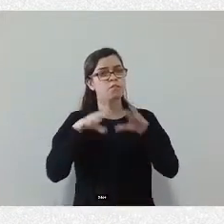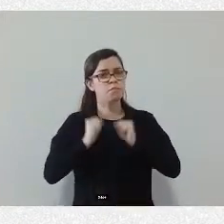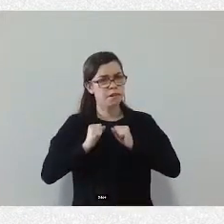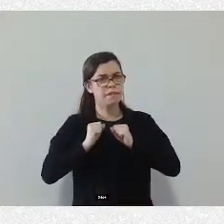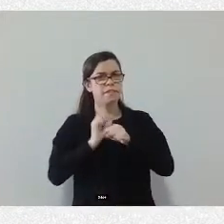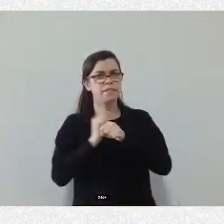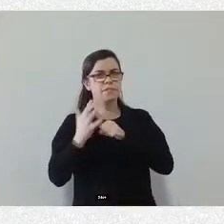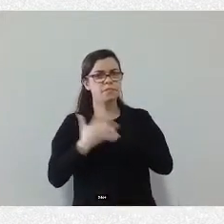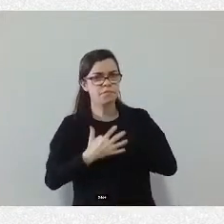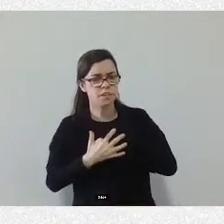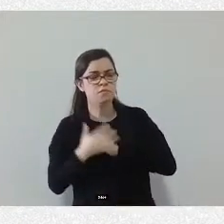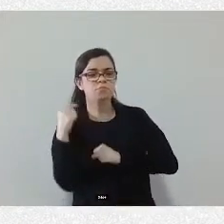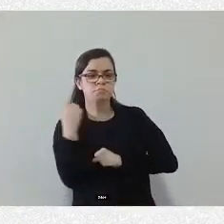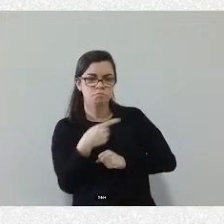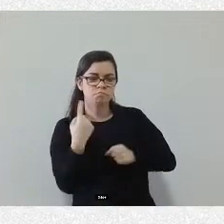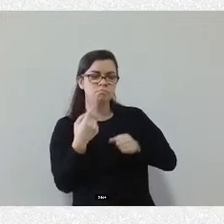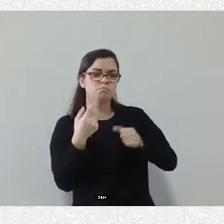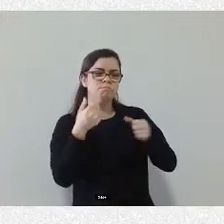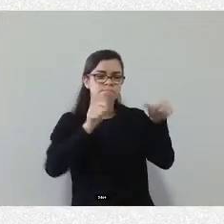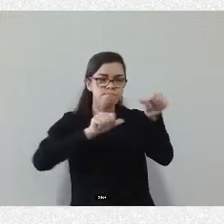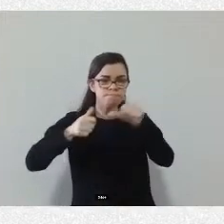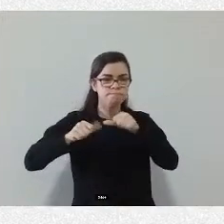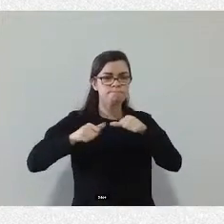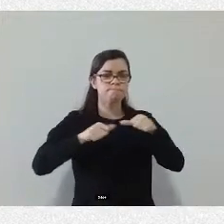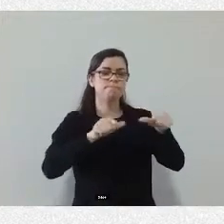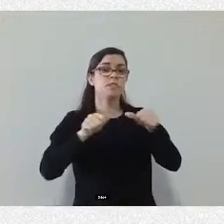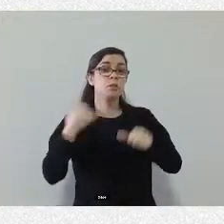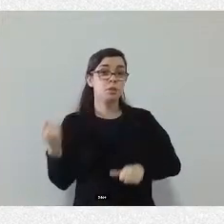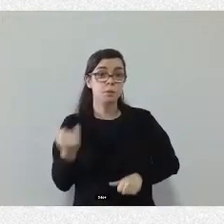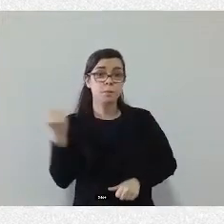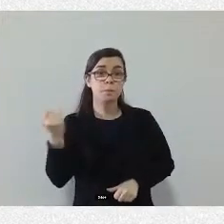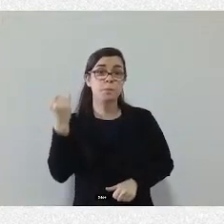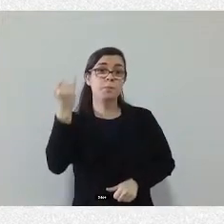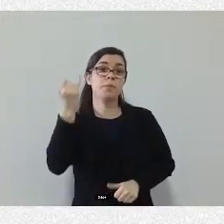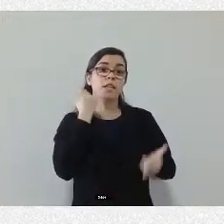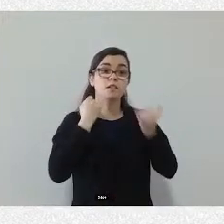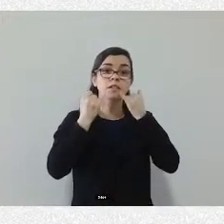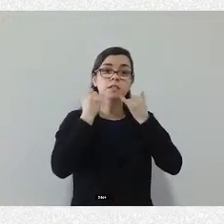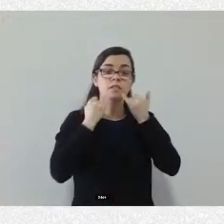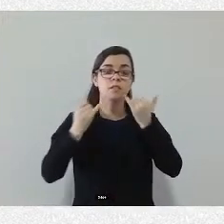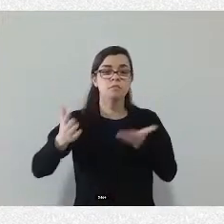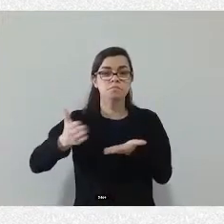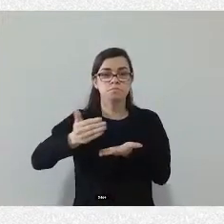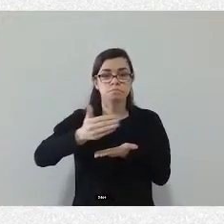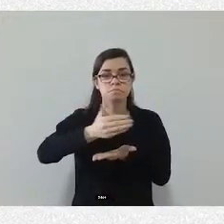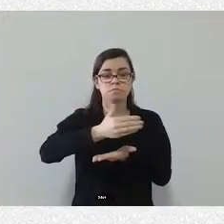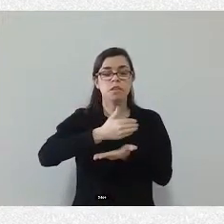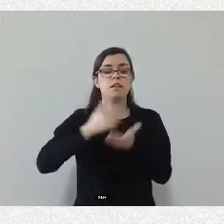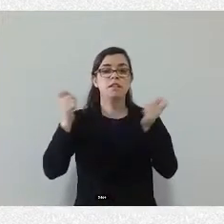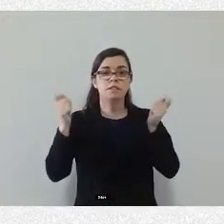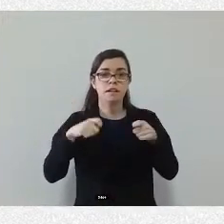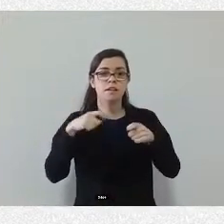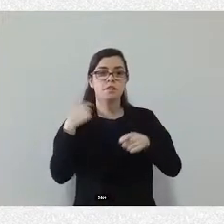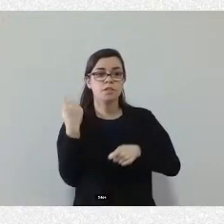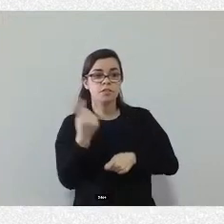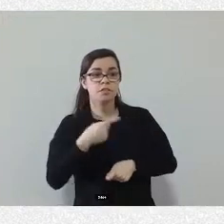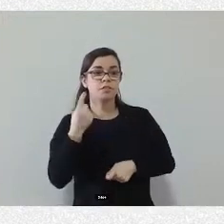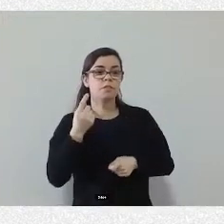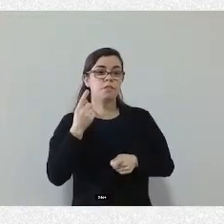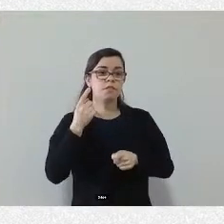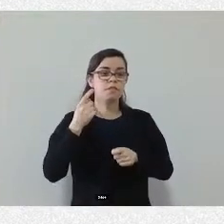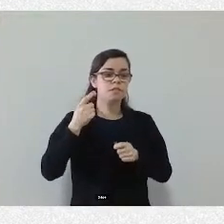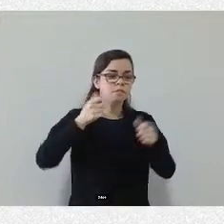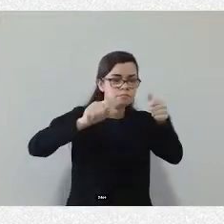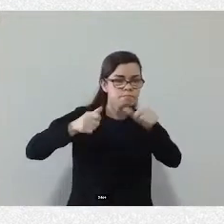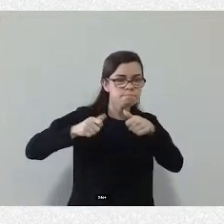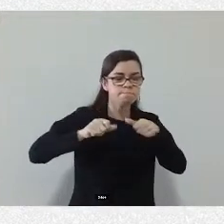COVID-19. Então, são diversos dados que serão bastante importantes aqui para trazer aqui uma resposta que possa ser bastante útil